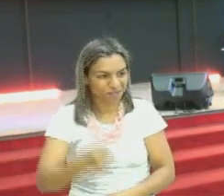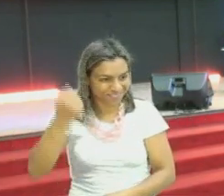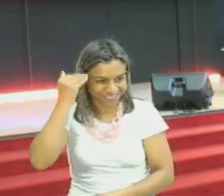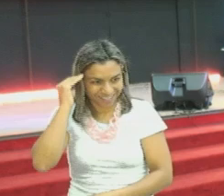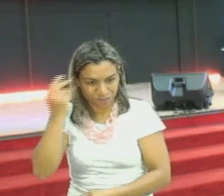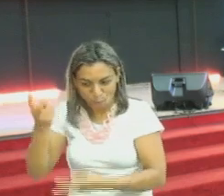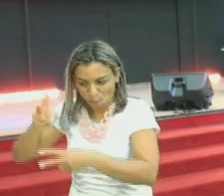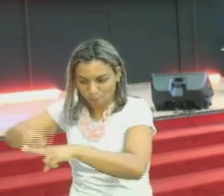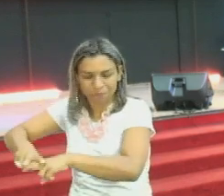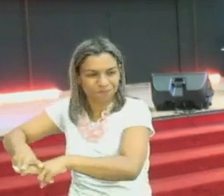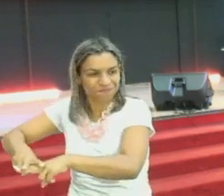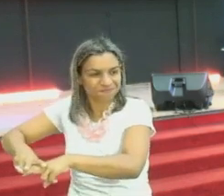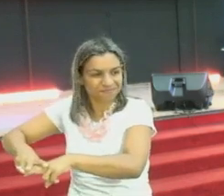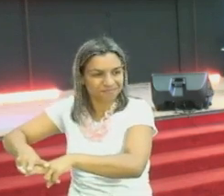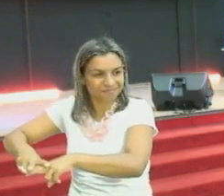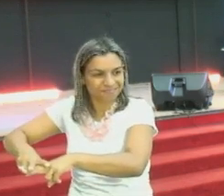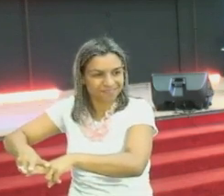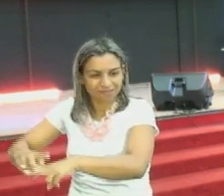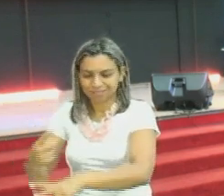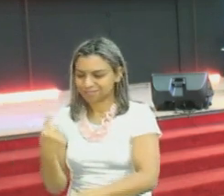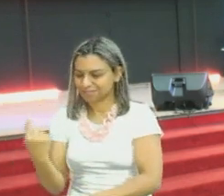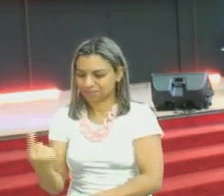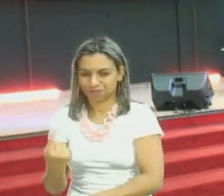colocado numa cela solitária,